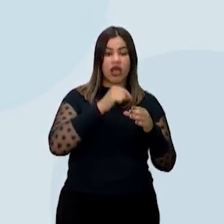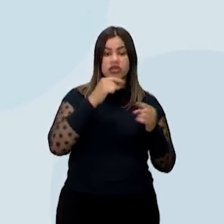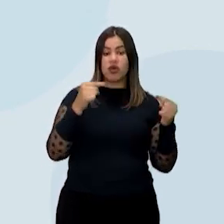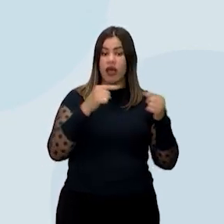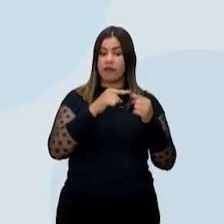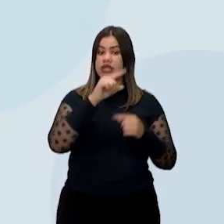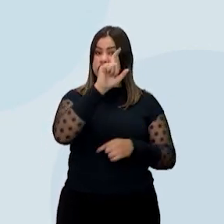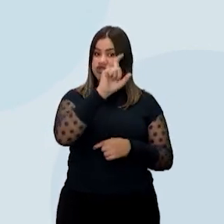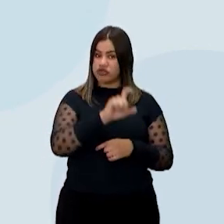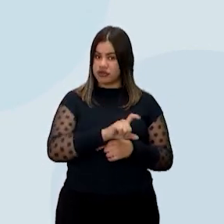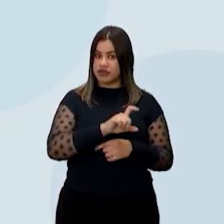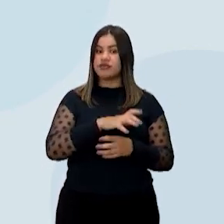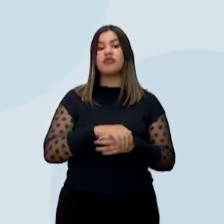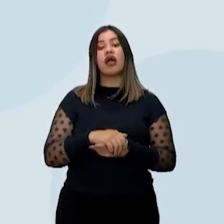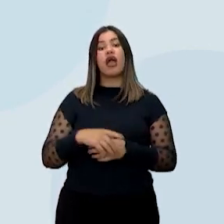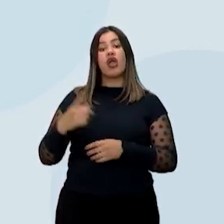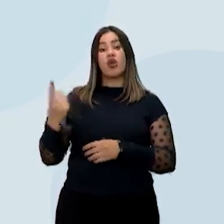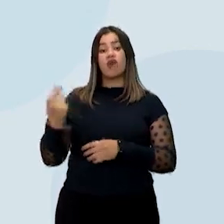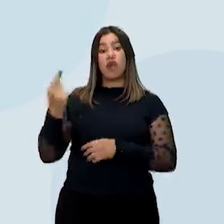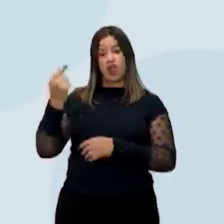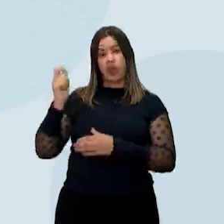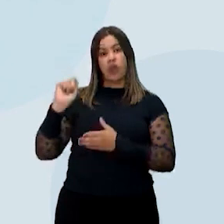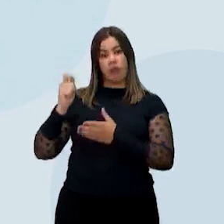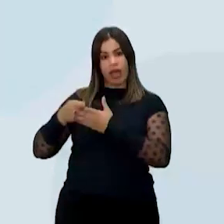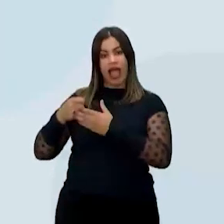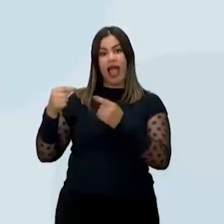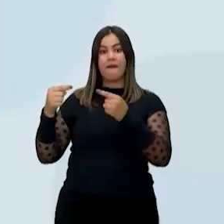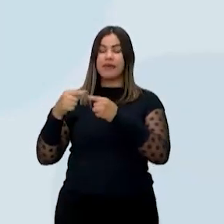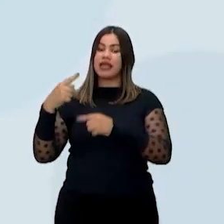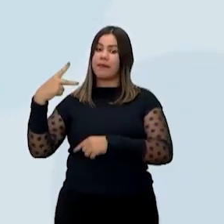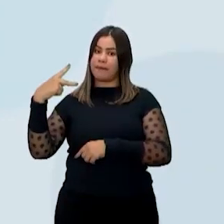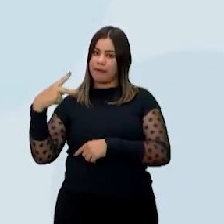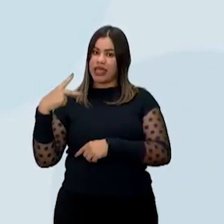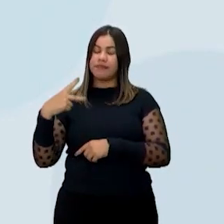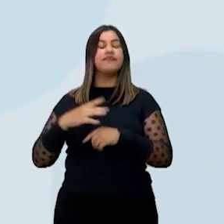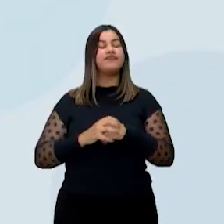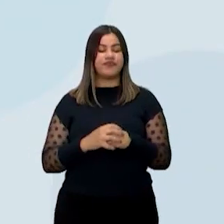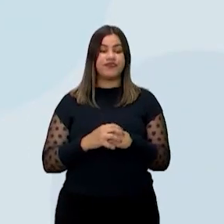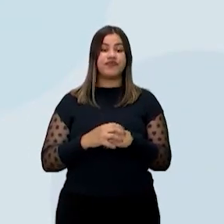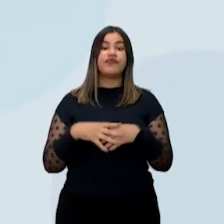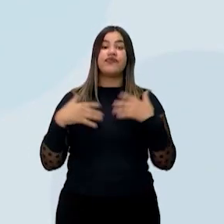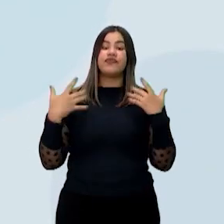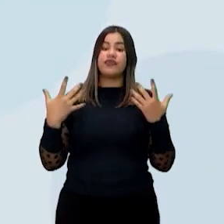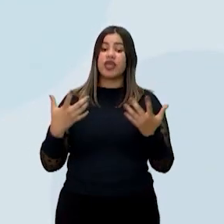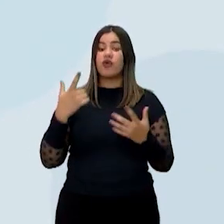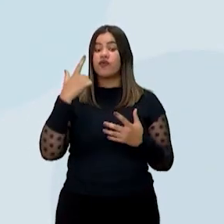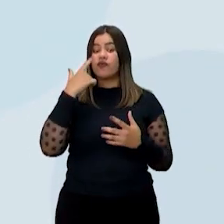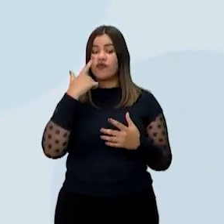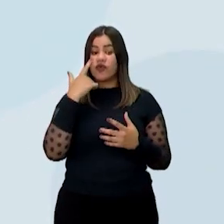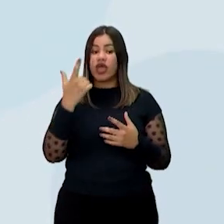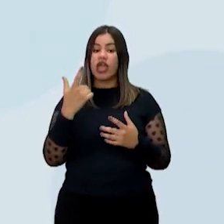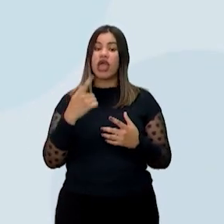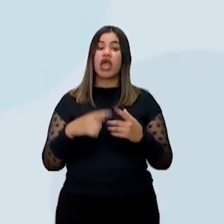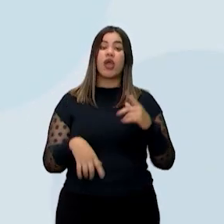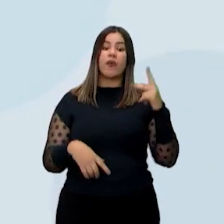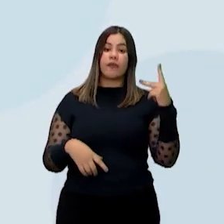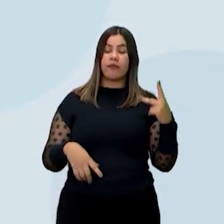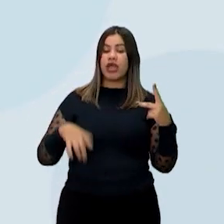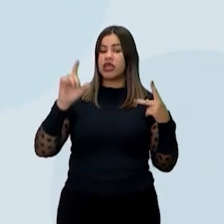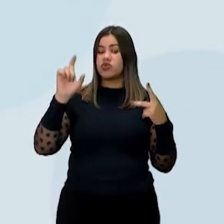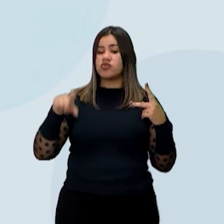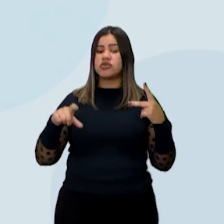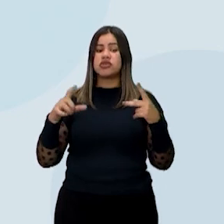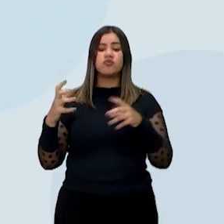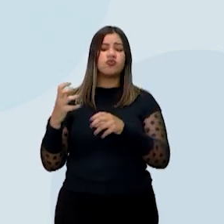ser X, né? E o preço ele vai chamar de P. Então, veja que o preço, como que a gente calcula o